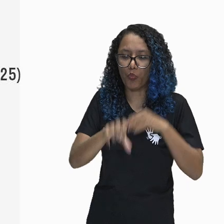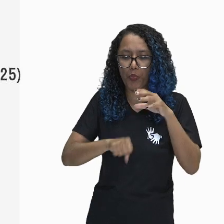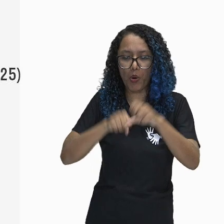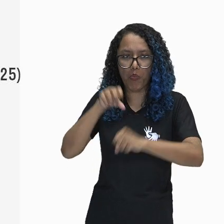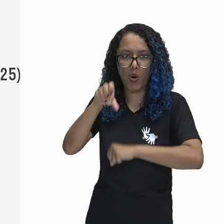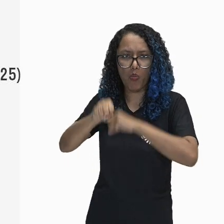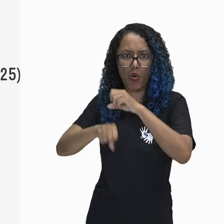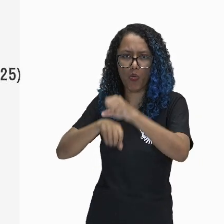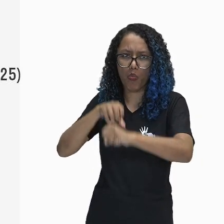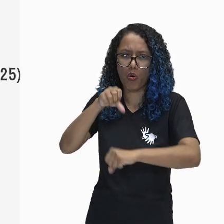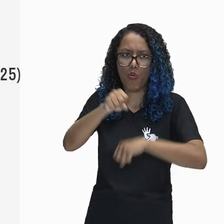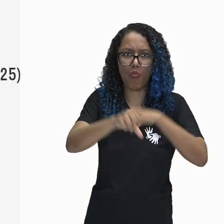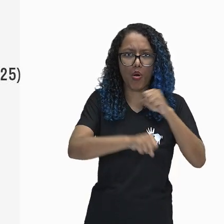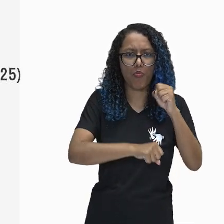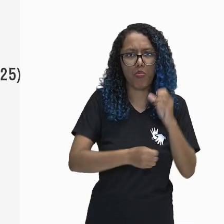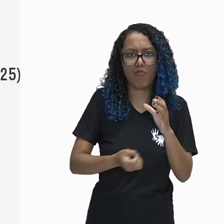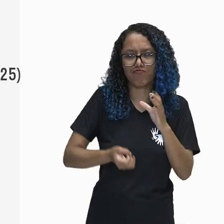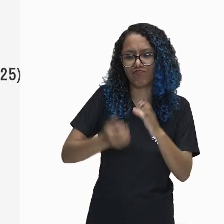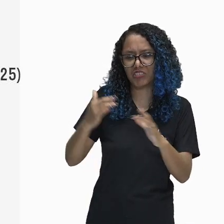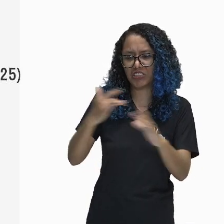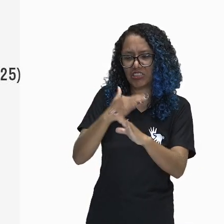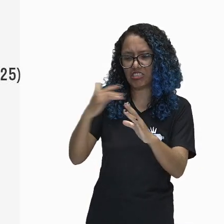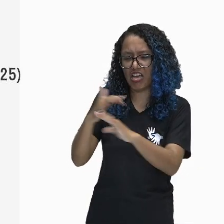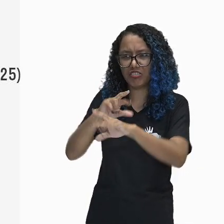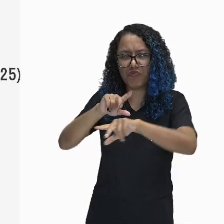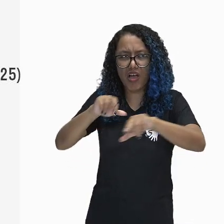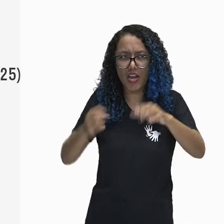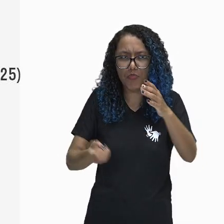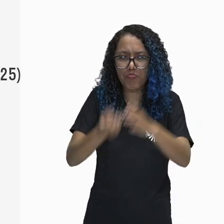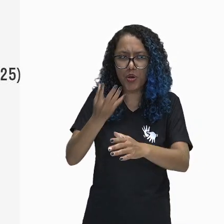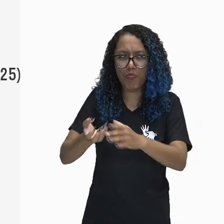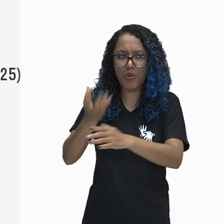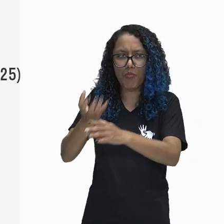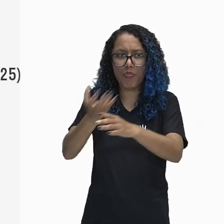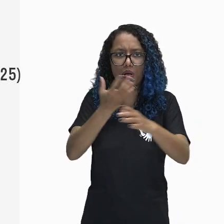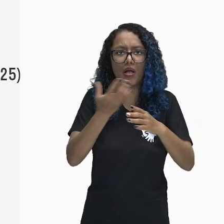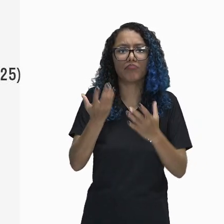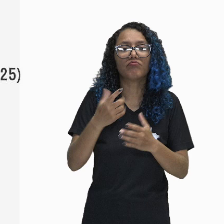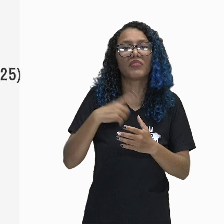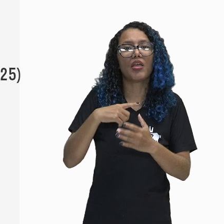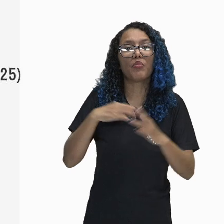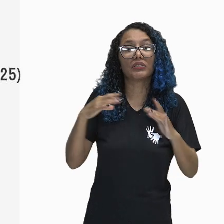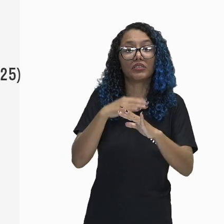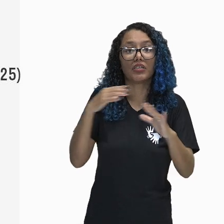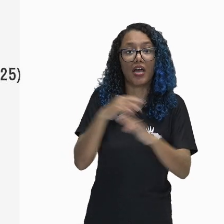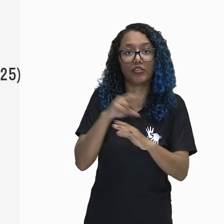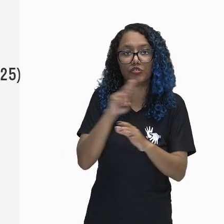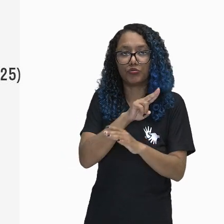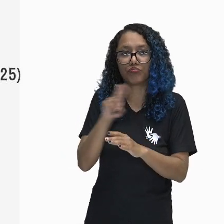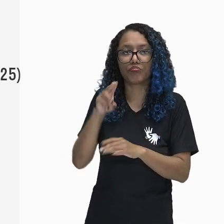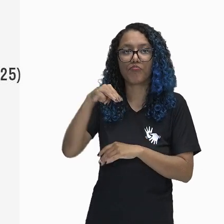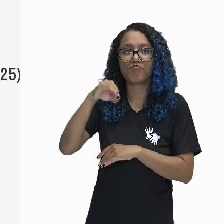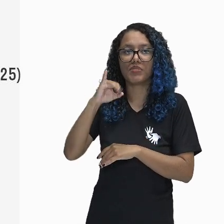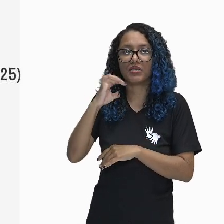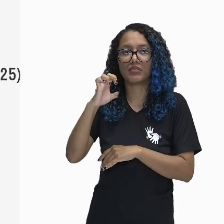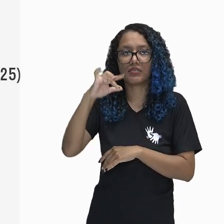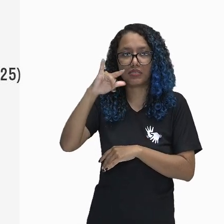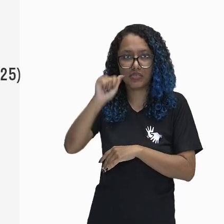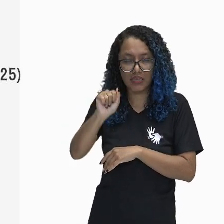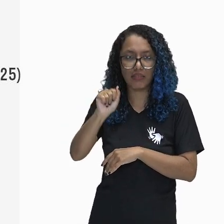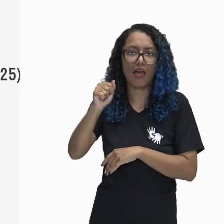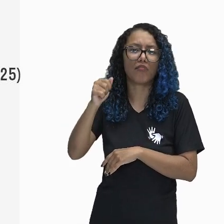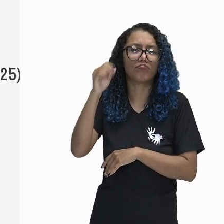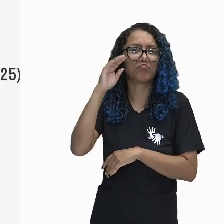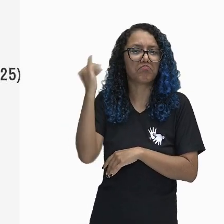onde fundaram diversas cidades, sendo Micenas a mais importante. Após conquistarem a ilha de